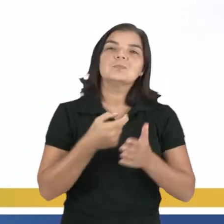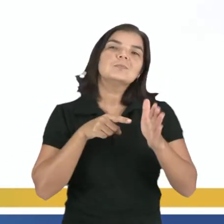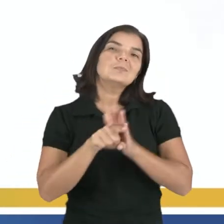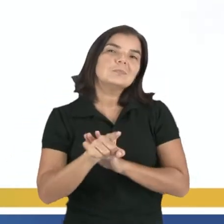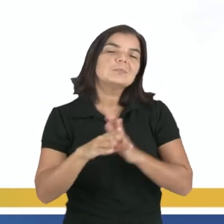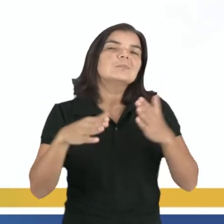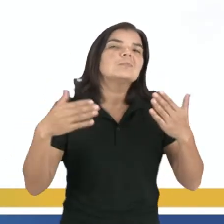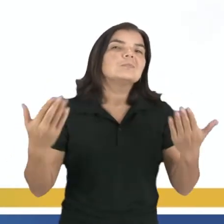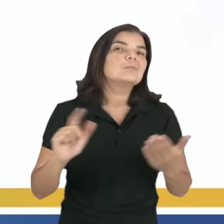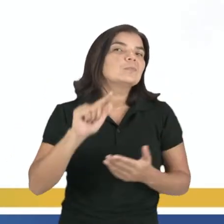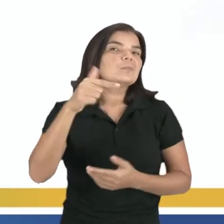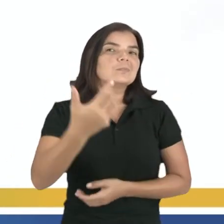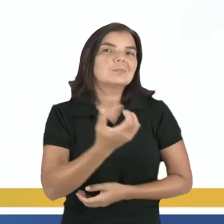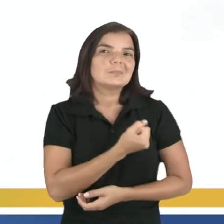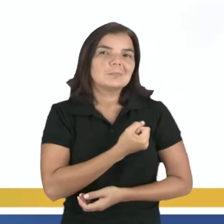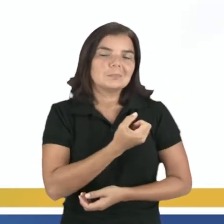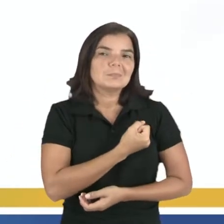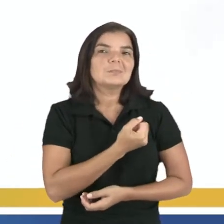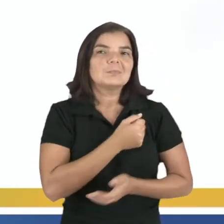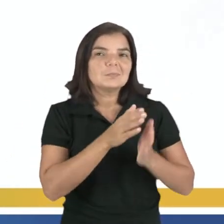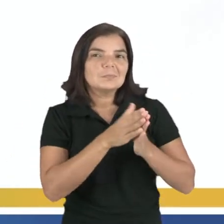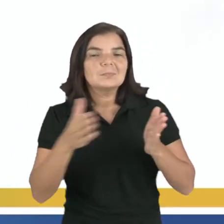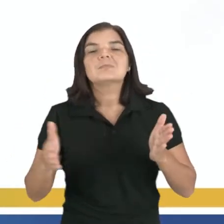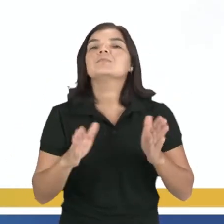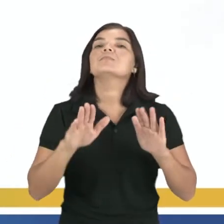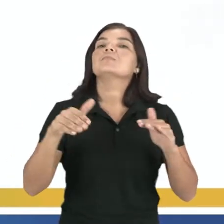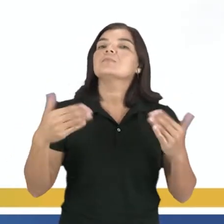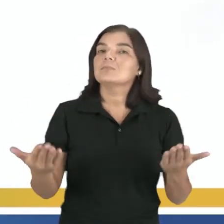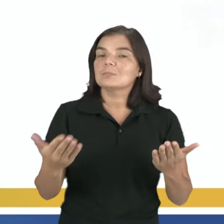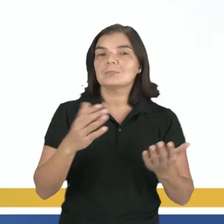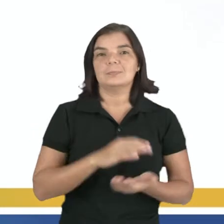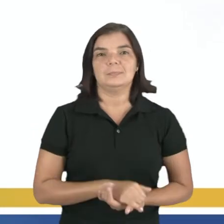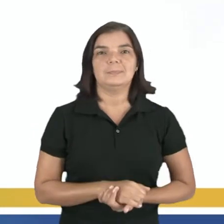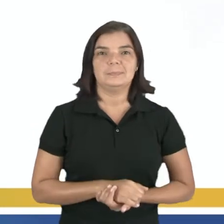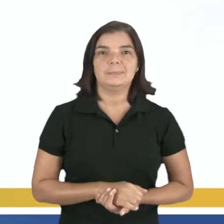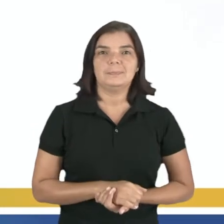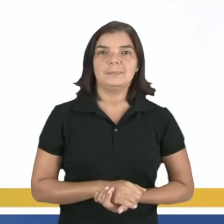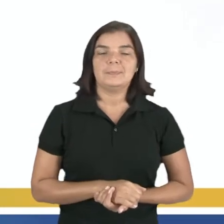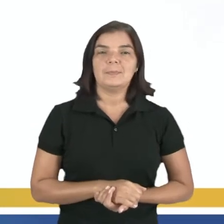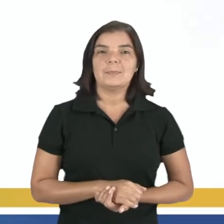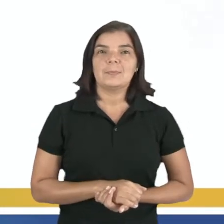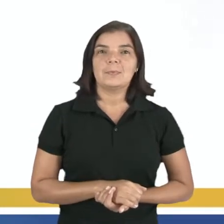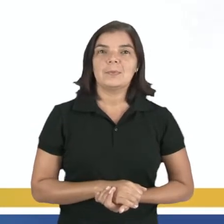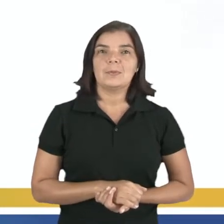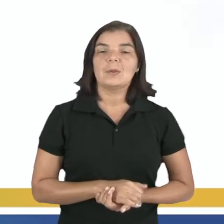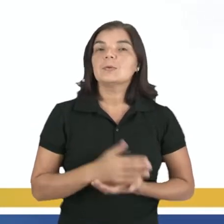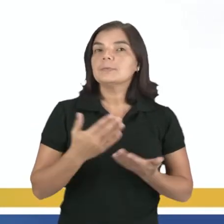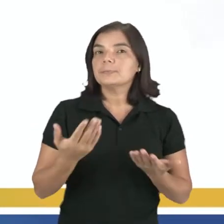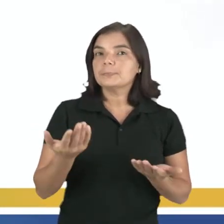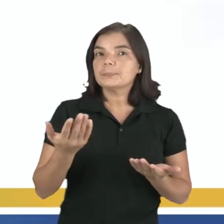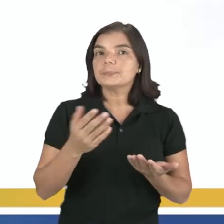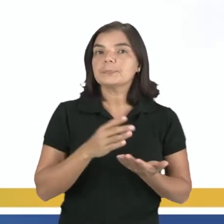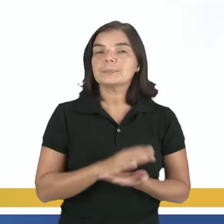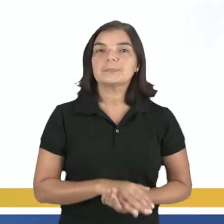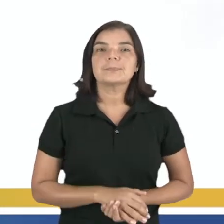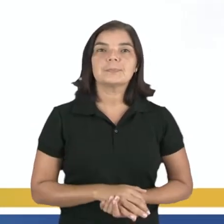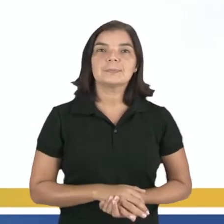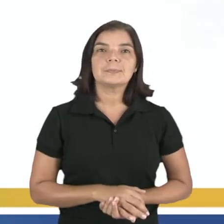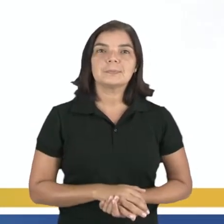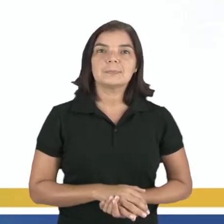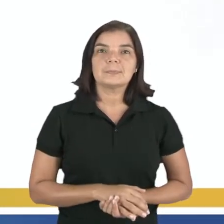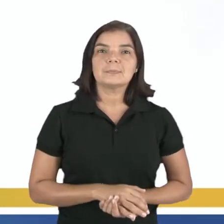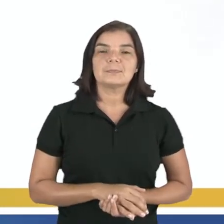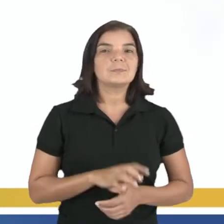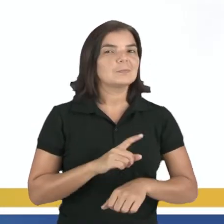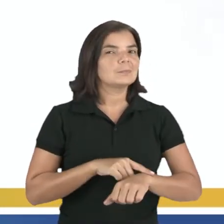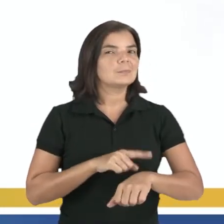você, qual é o próximo número dessa sequência? Quais são os próximos elementos? Né? Vamos lá. Dá um